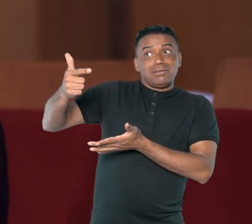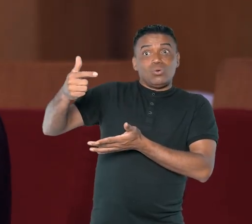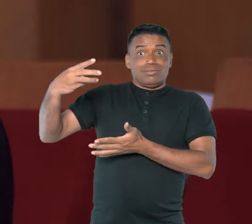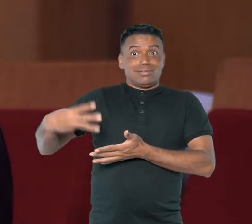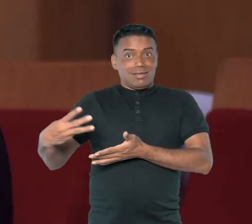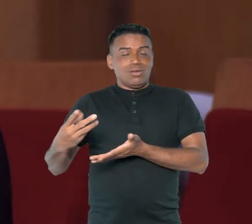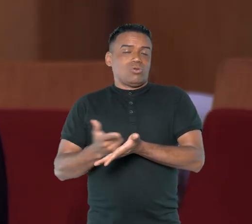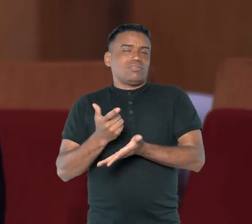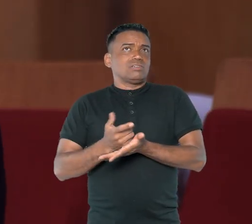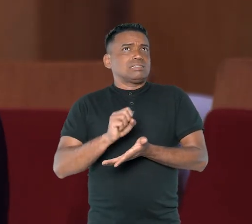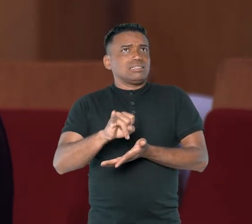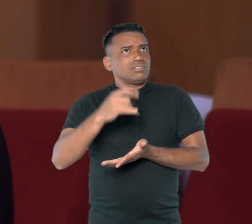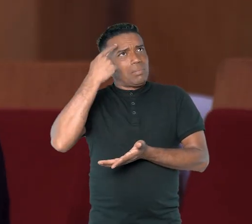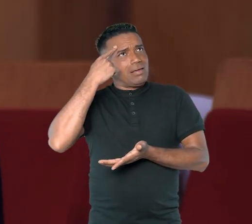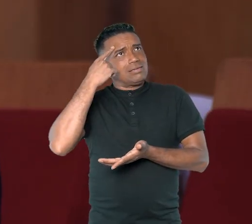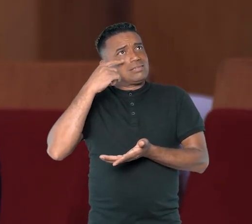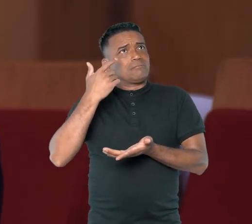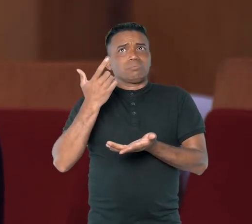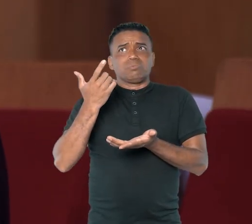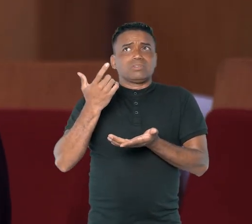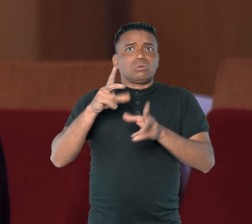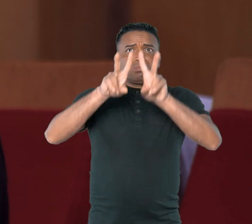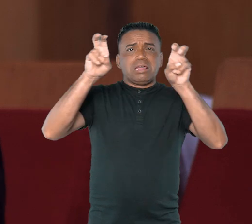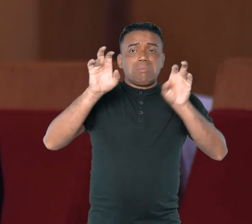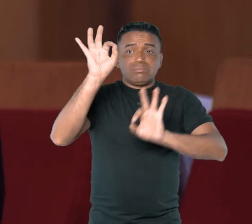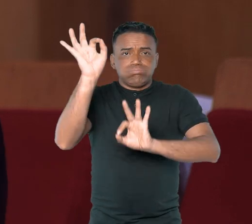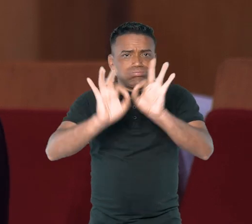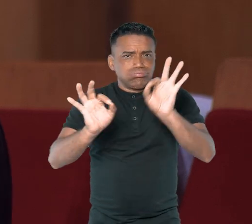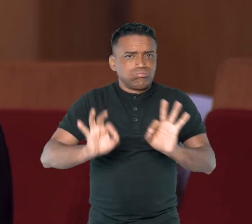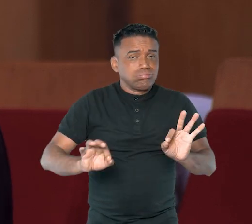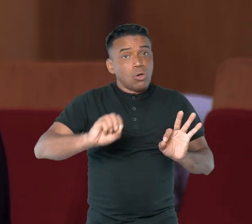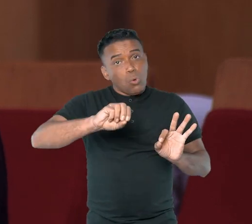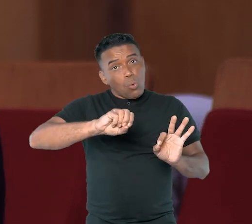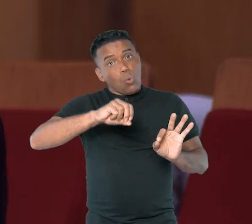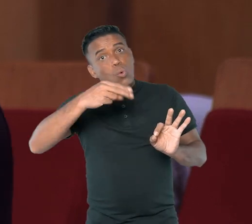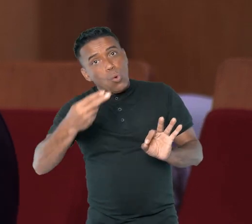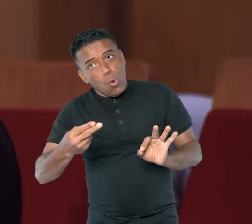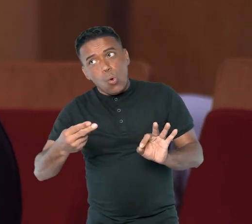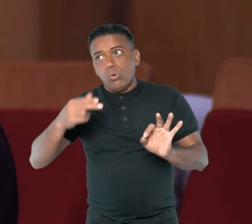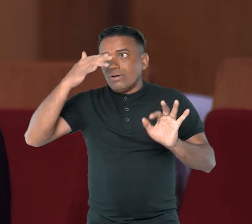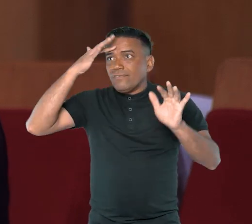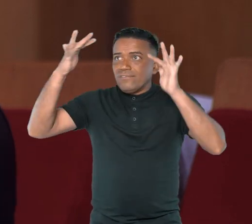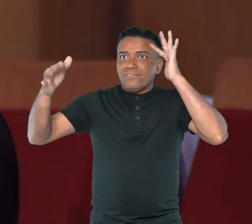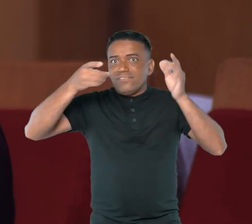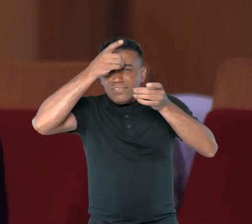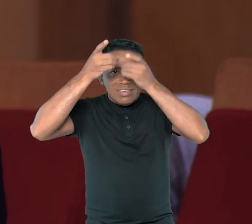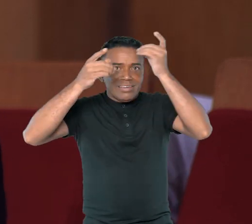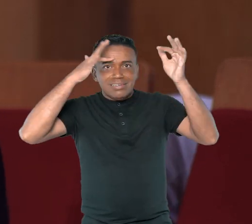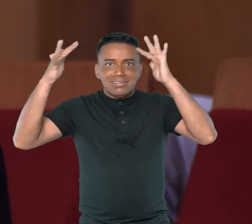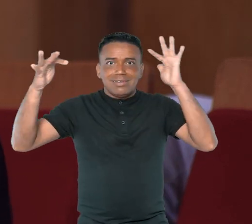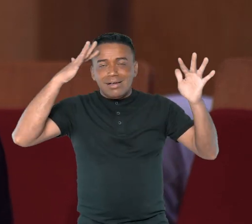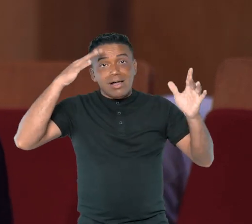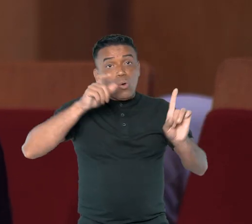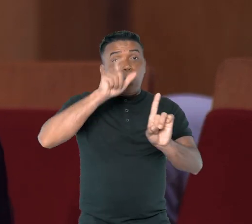mais arquitetada, com, enfim, uma coisa mais ficcional, com personagens ou algo